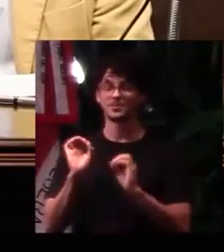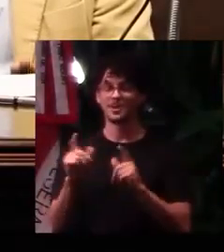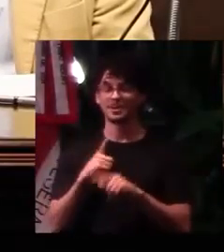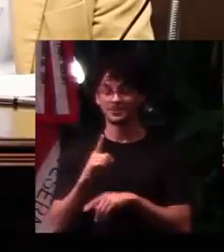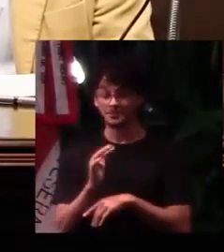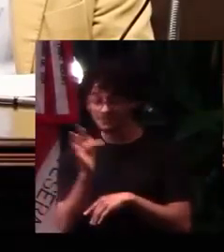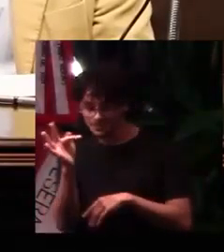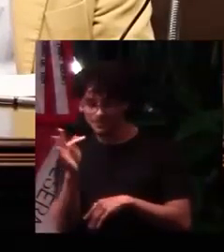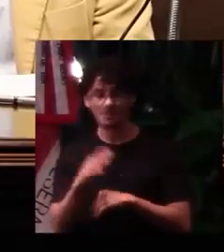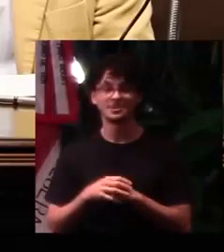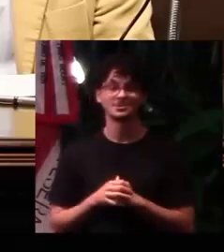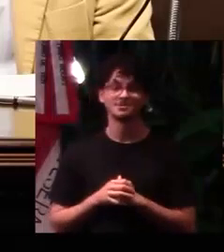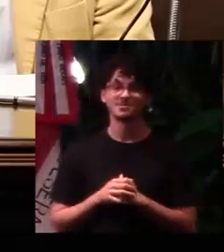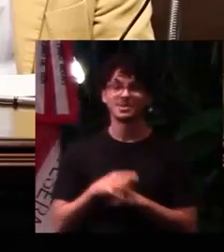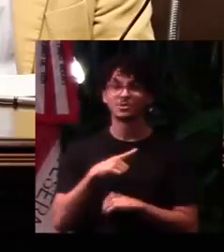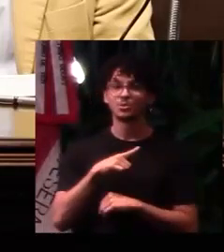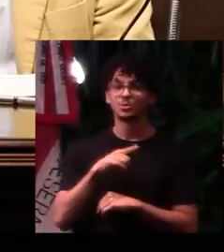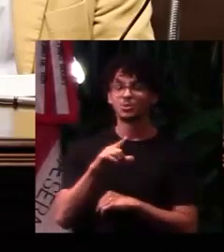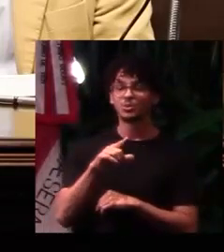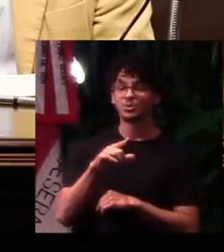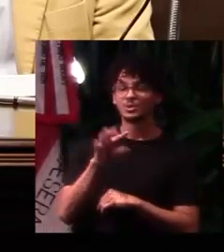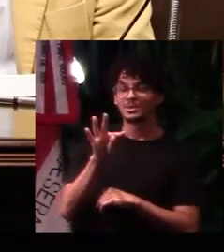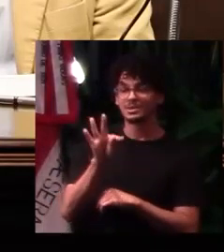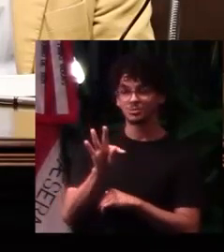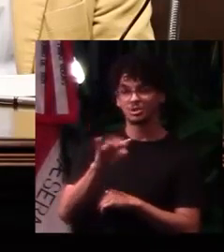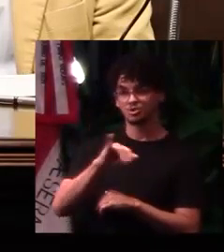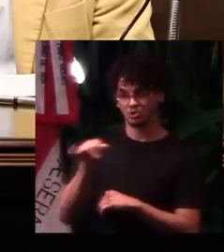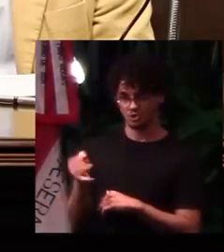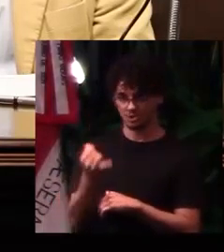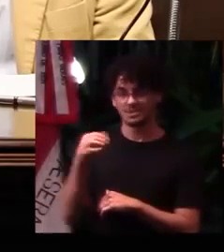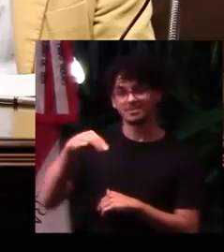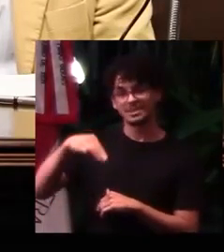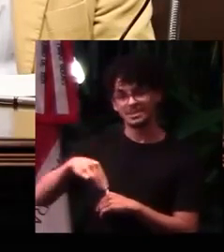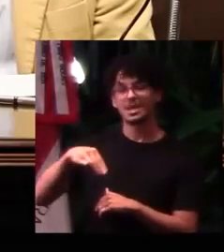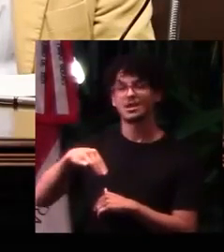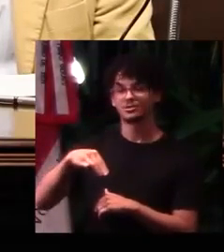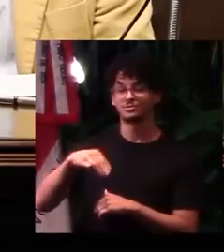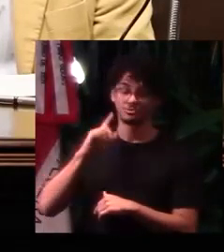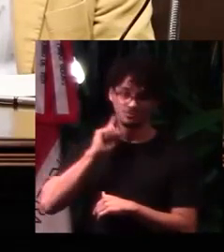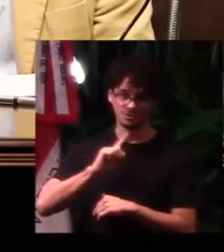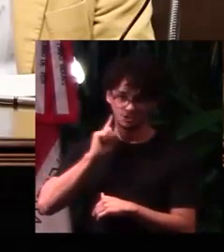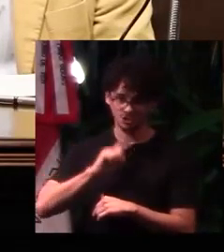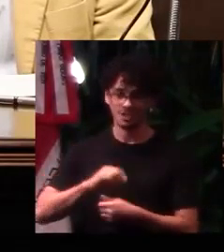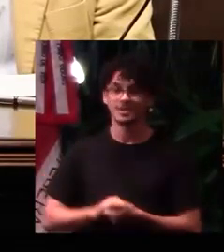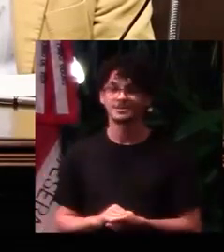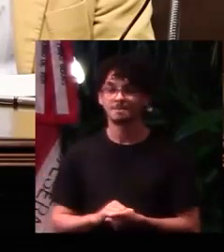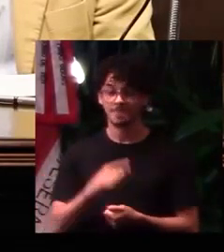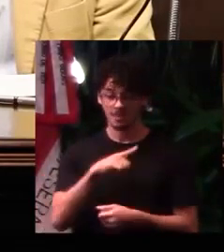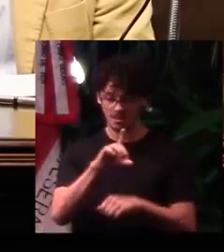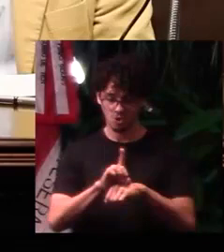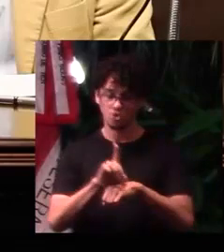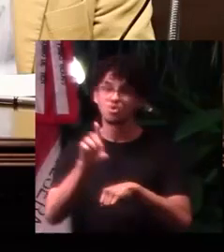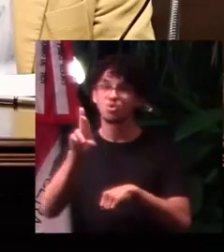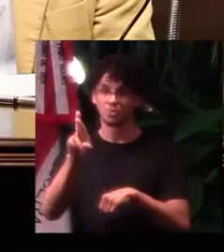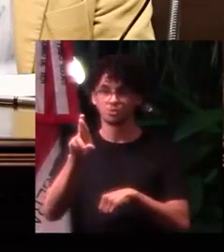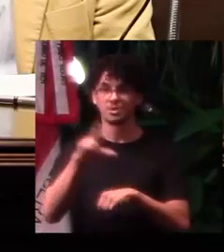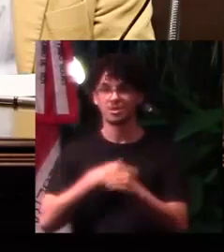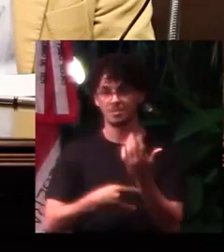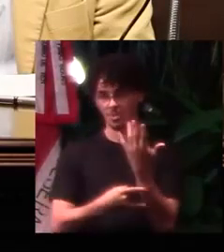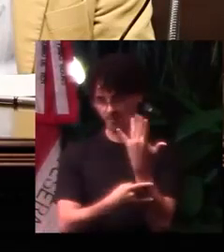tornar do TJ, do Tribunal de Justiça Militar de Minas Gerais, doutorado pela UFMG,